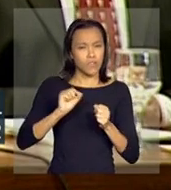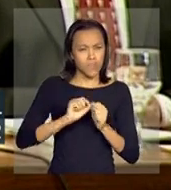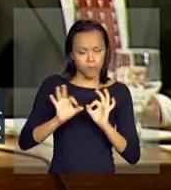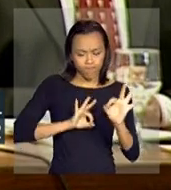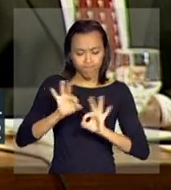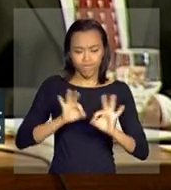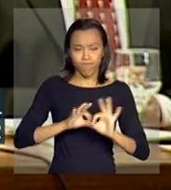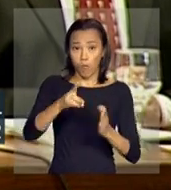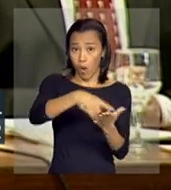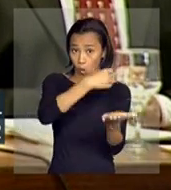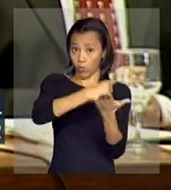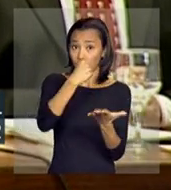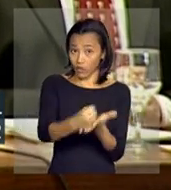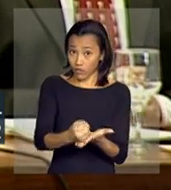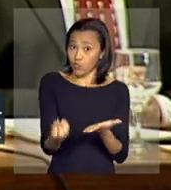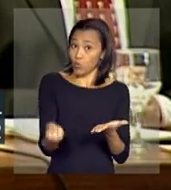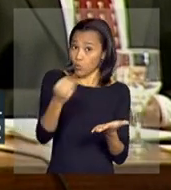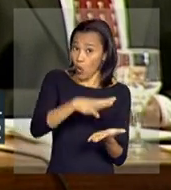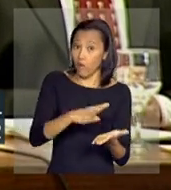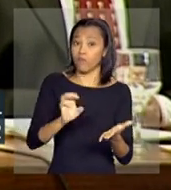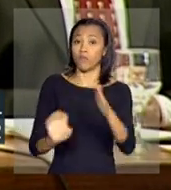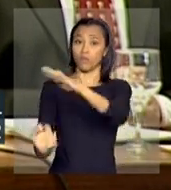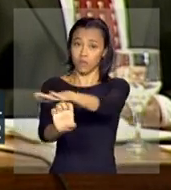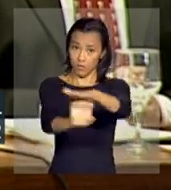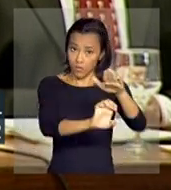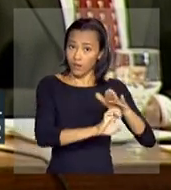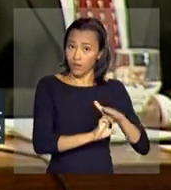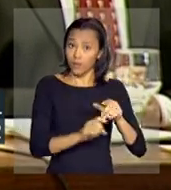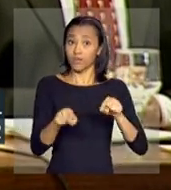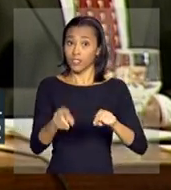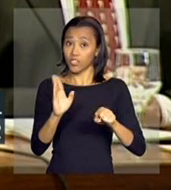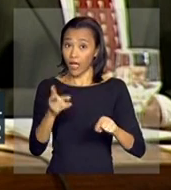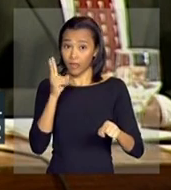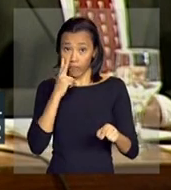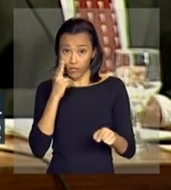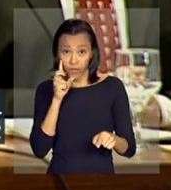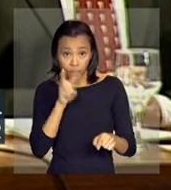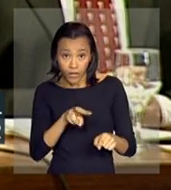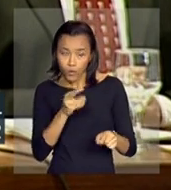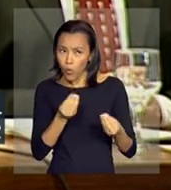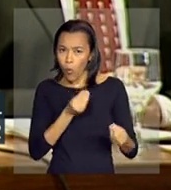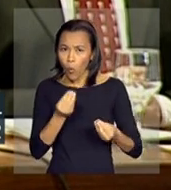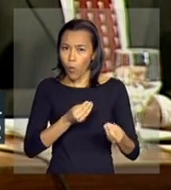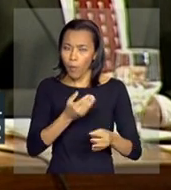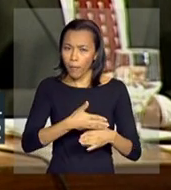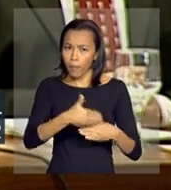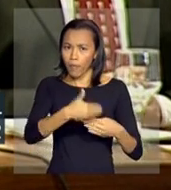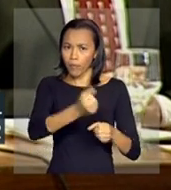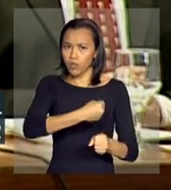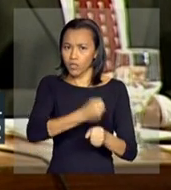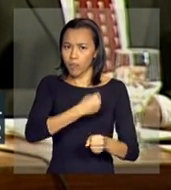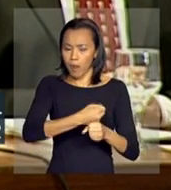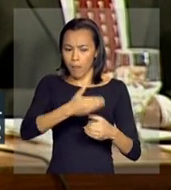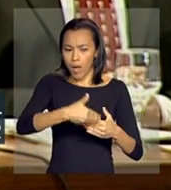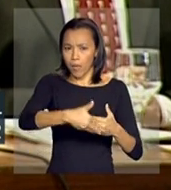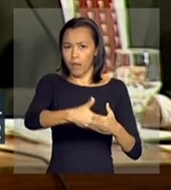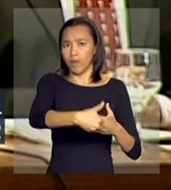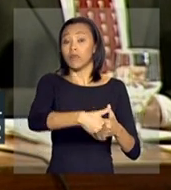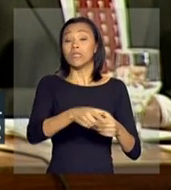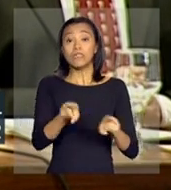contratação das novas empresas, que estão acompanhando agora a execução das obras, e as